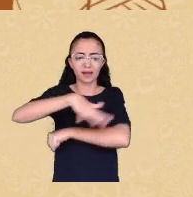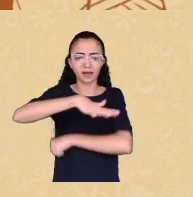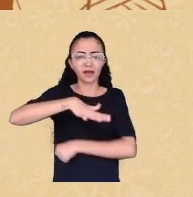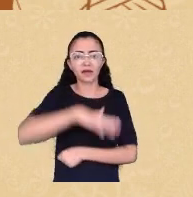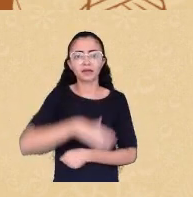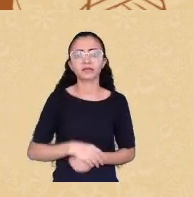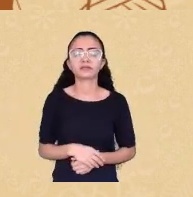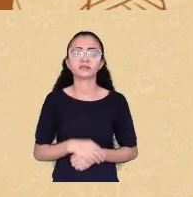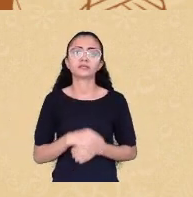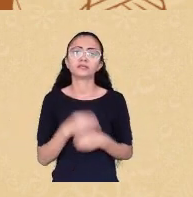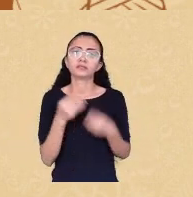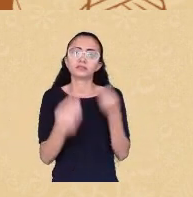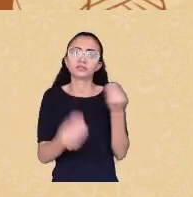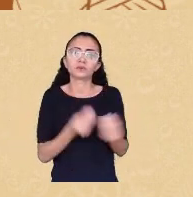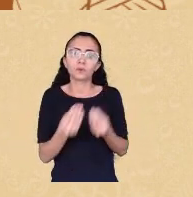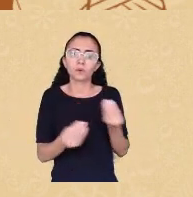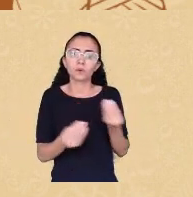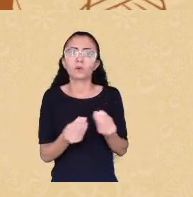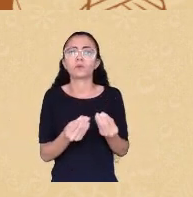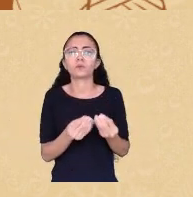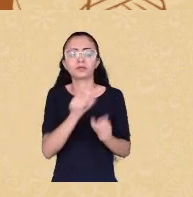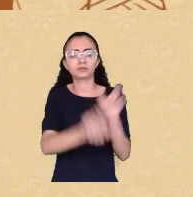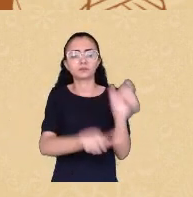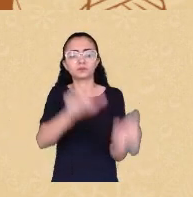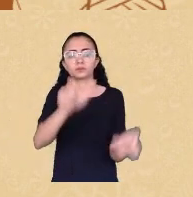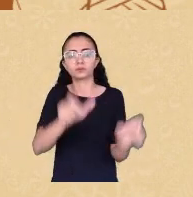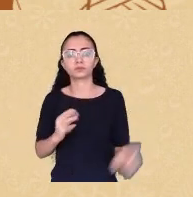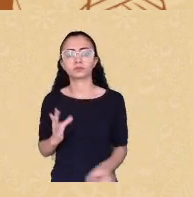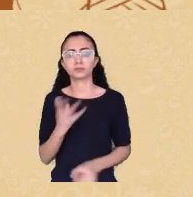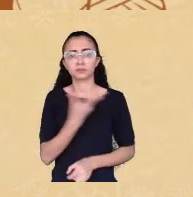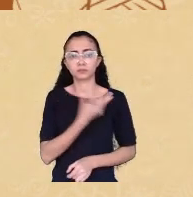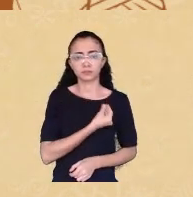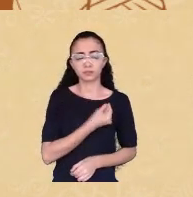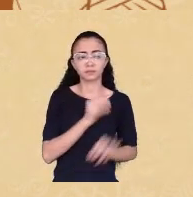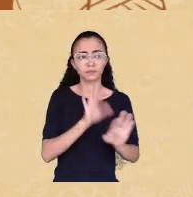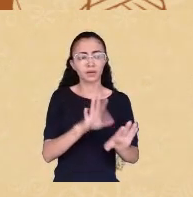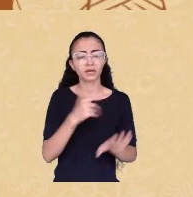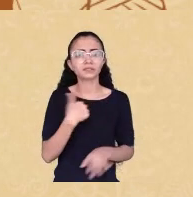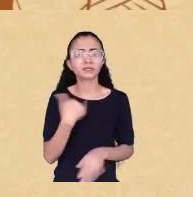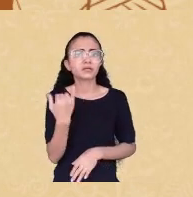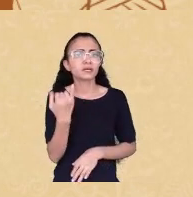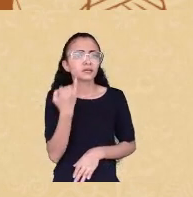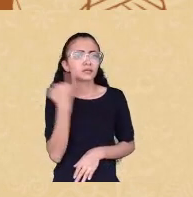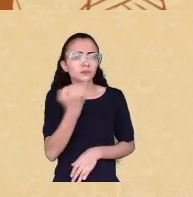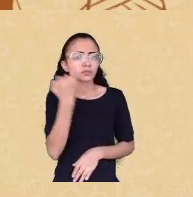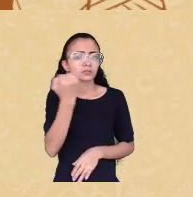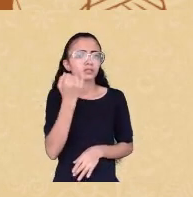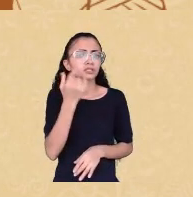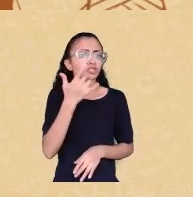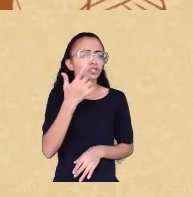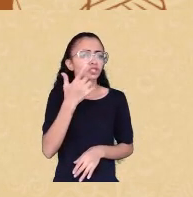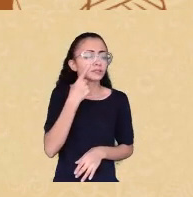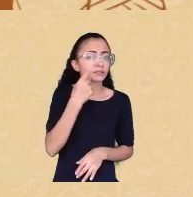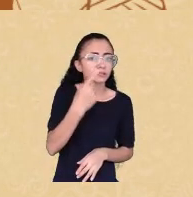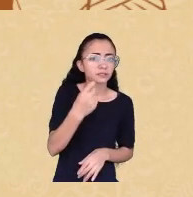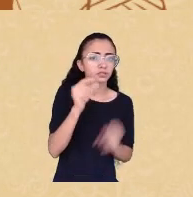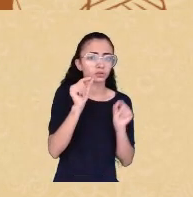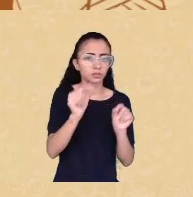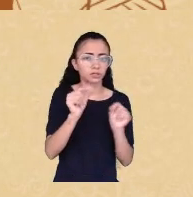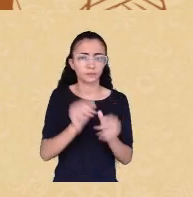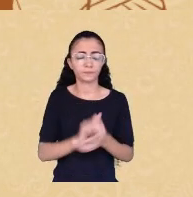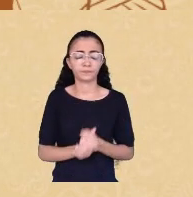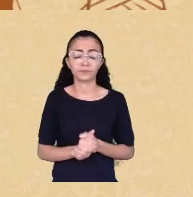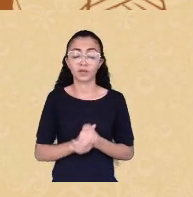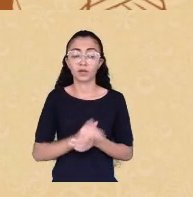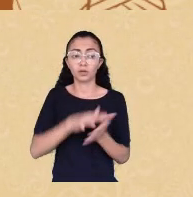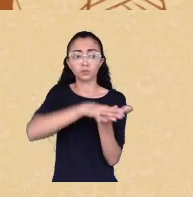principalmente das pessoas trans. Mas o que eu chamo a atenção aqui, principalmente além do registro do Pajubá, que é